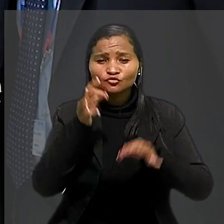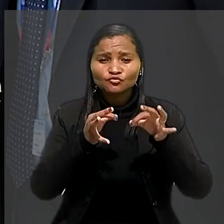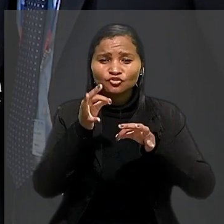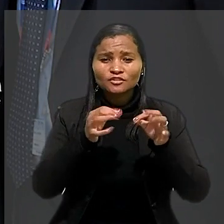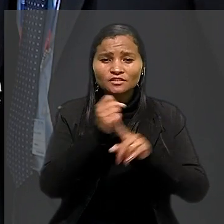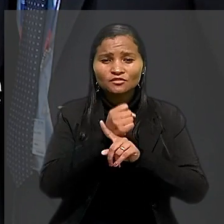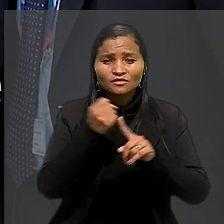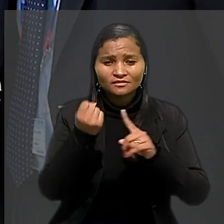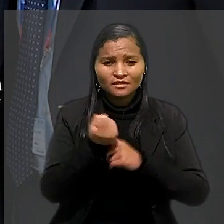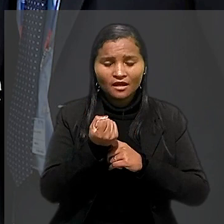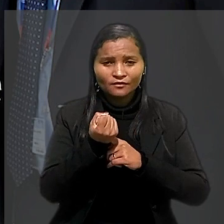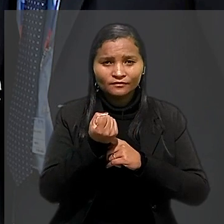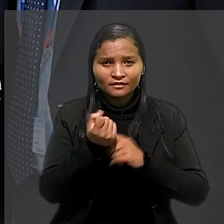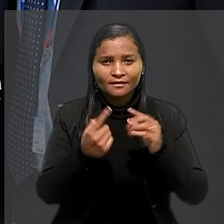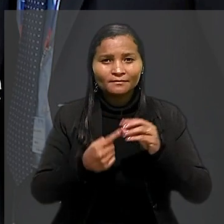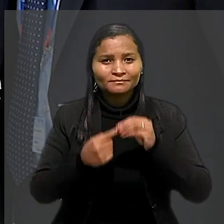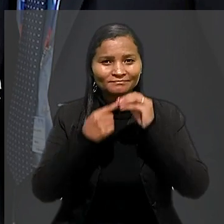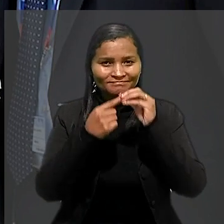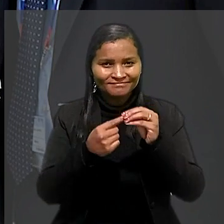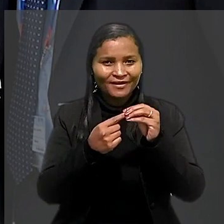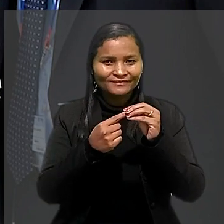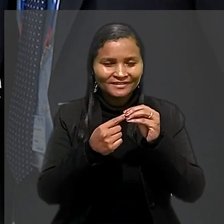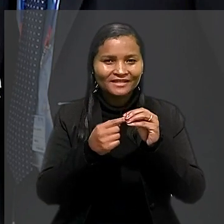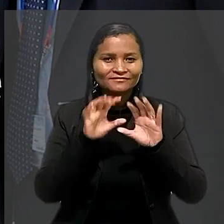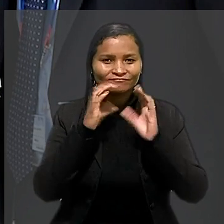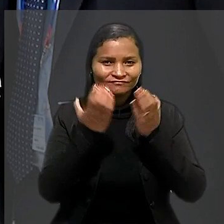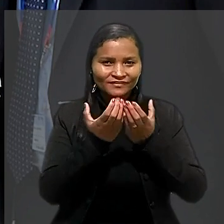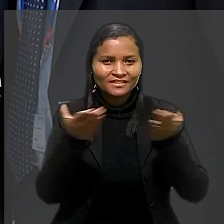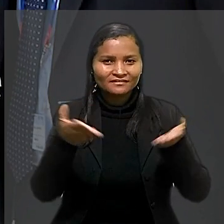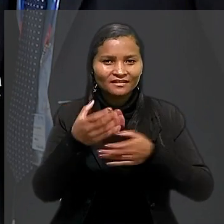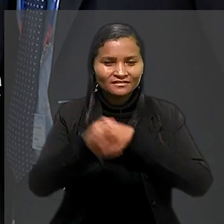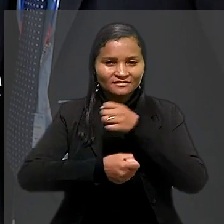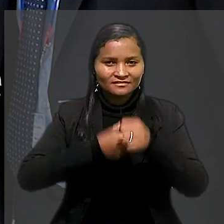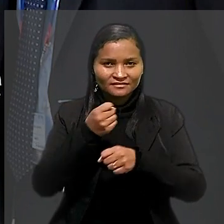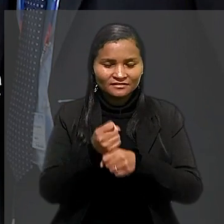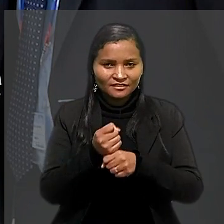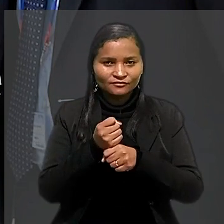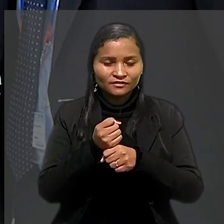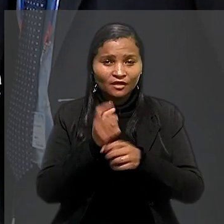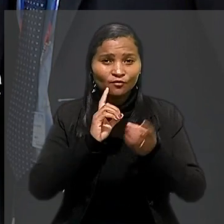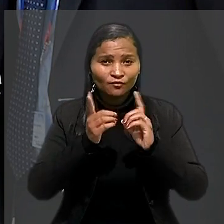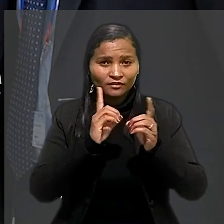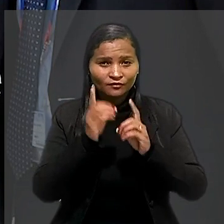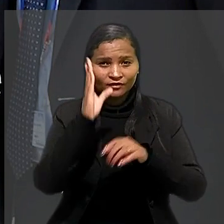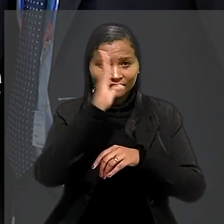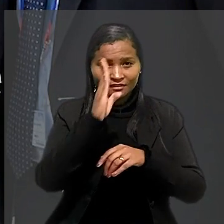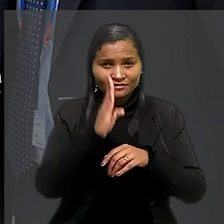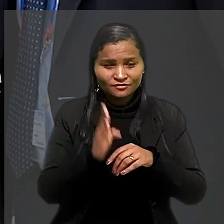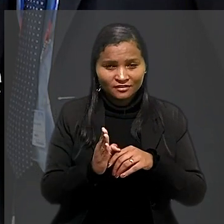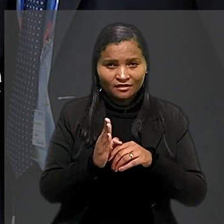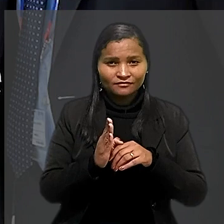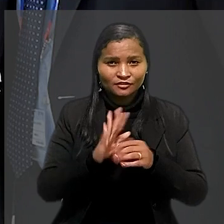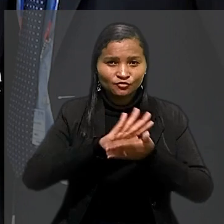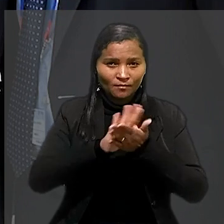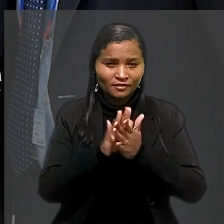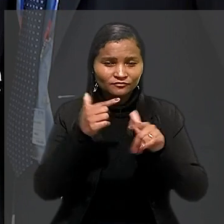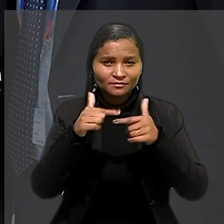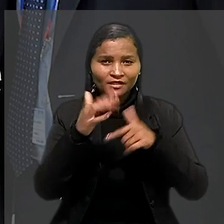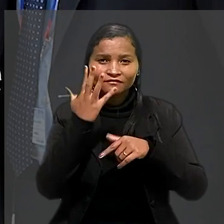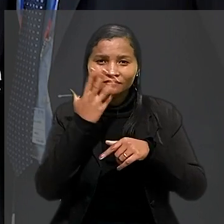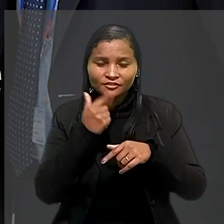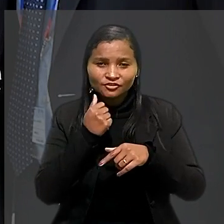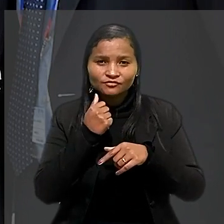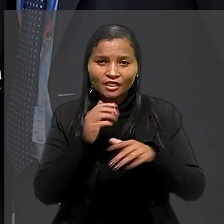justiça social, principal pilar da conferência deste ano. O coordenador nacional do Programa de Combate ao Trabalho Infantil e de Estímulo